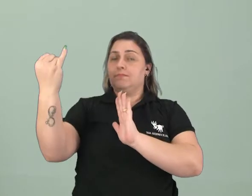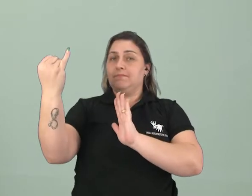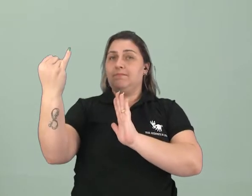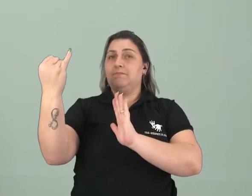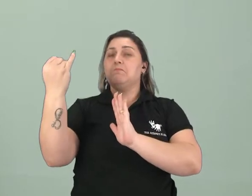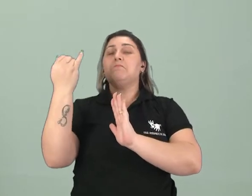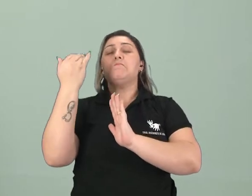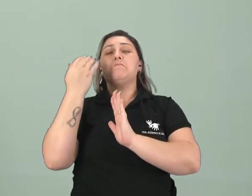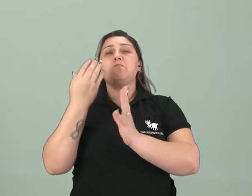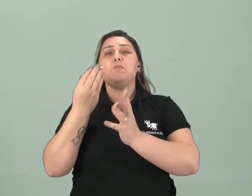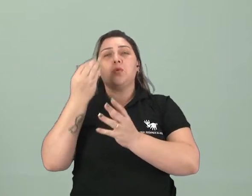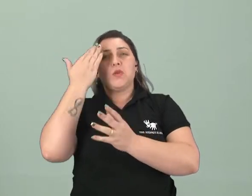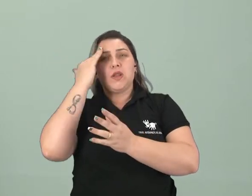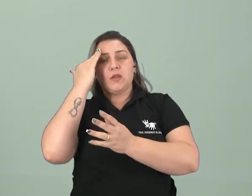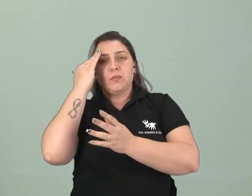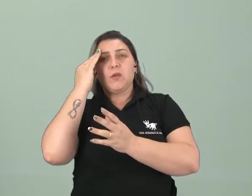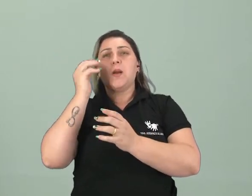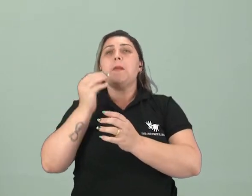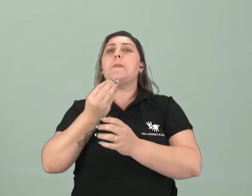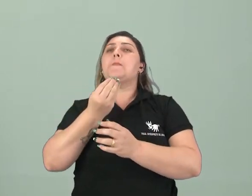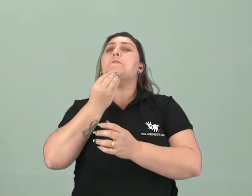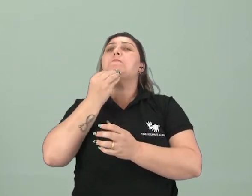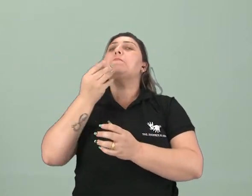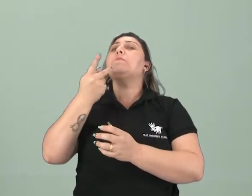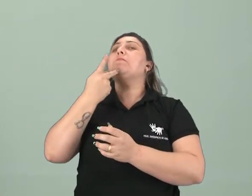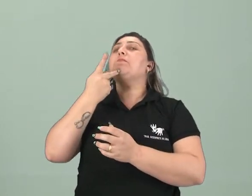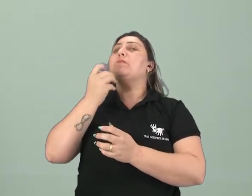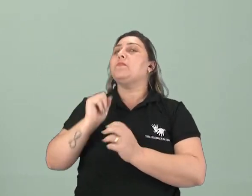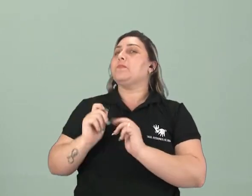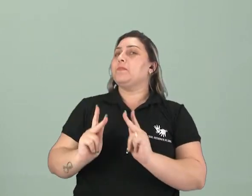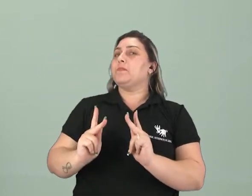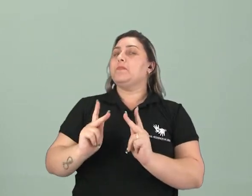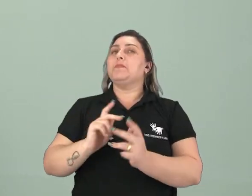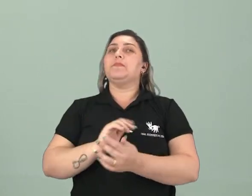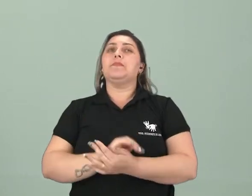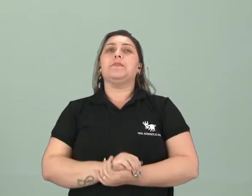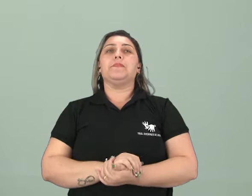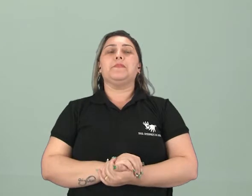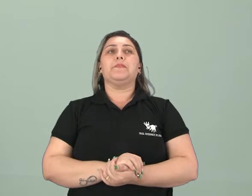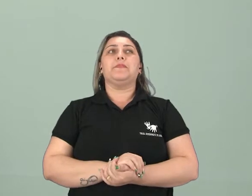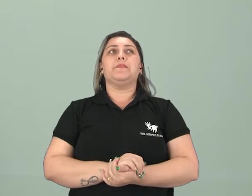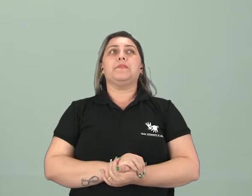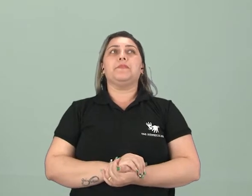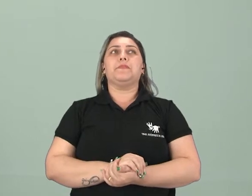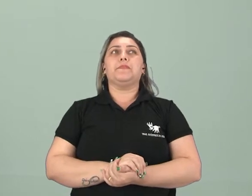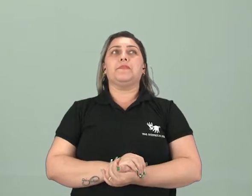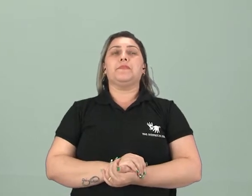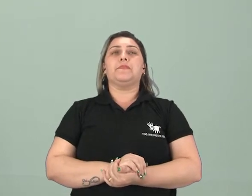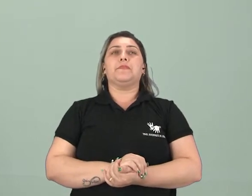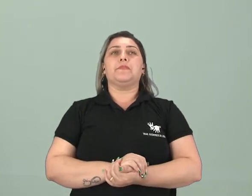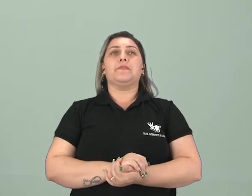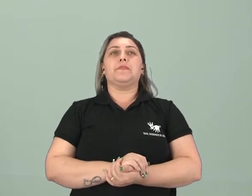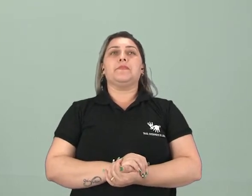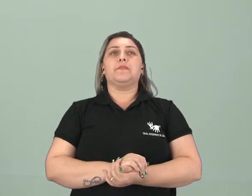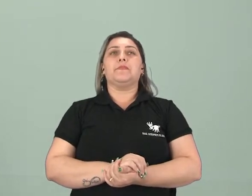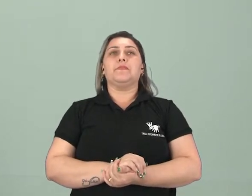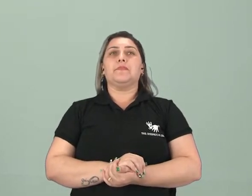interpretação, que é sobre probabilidade, tá ok? Então, vamos aos nossos estudos aqui, tá